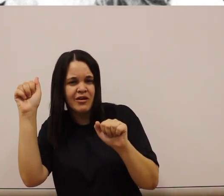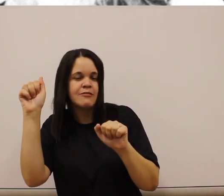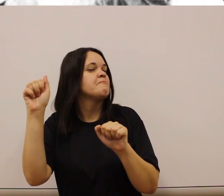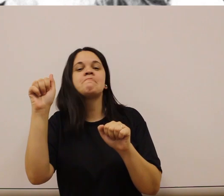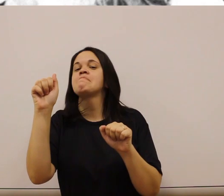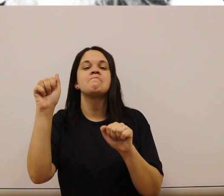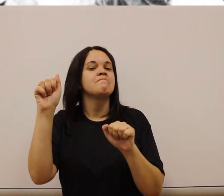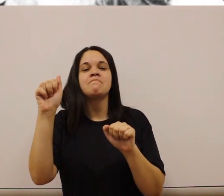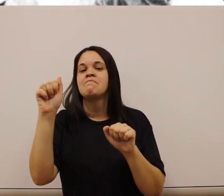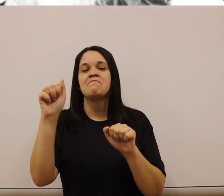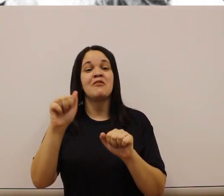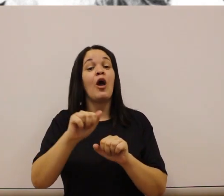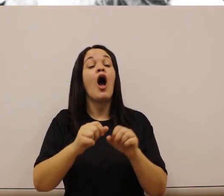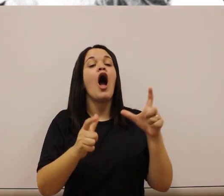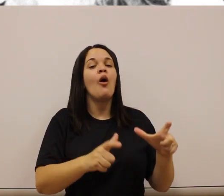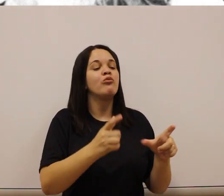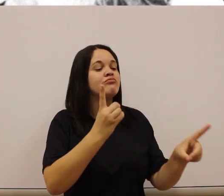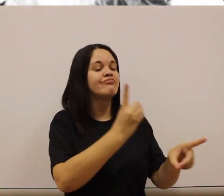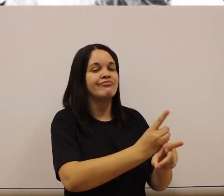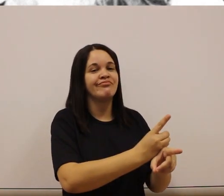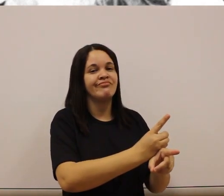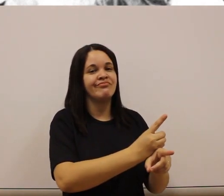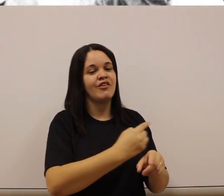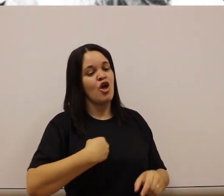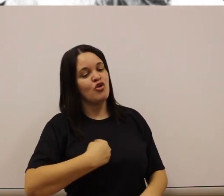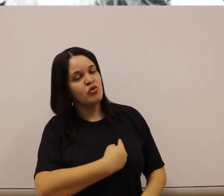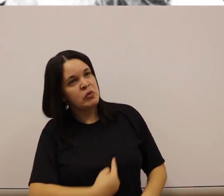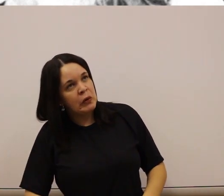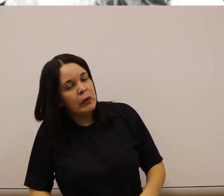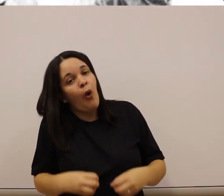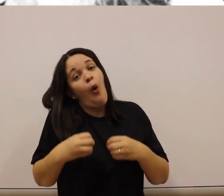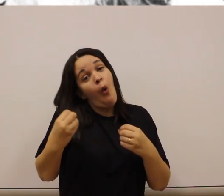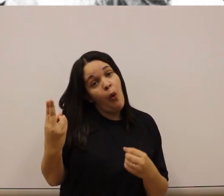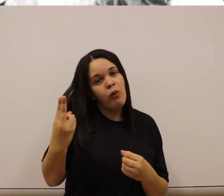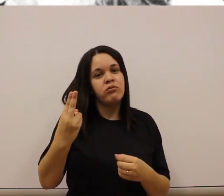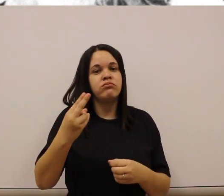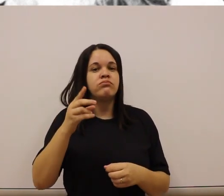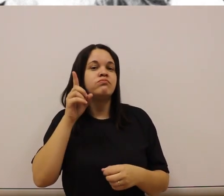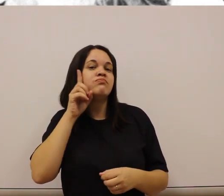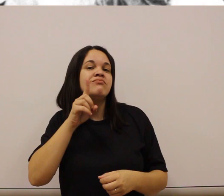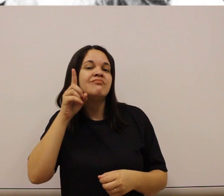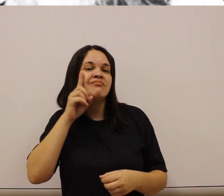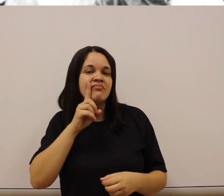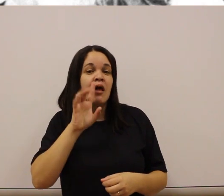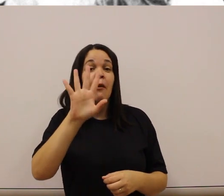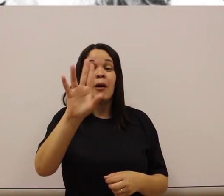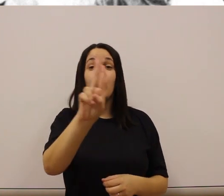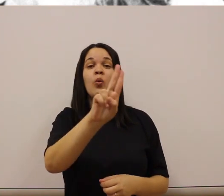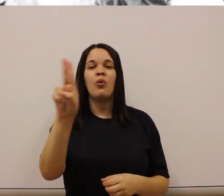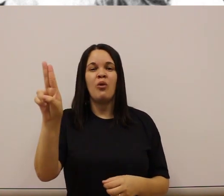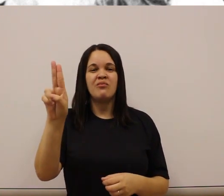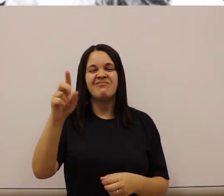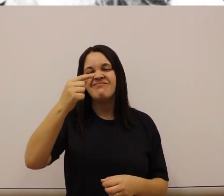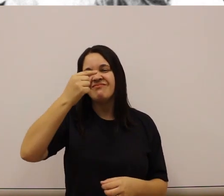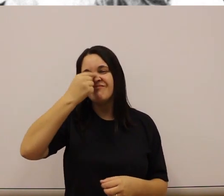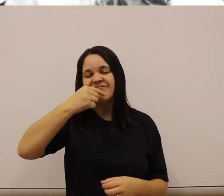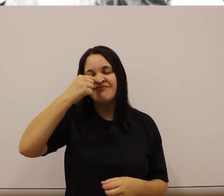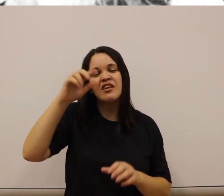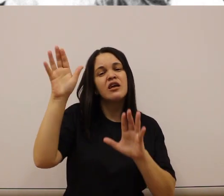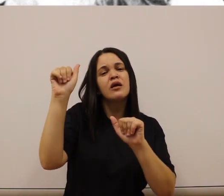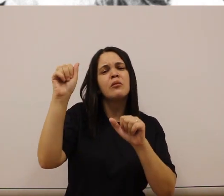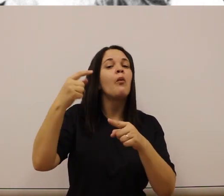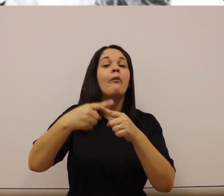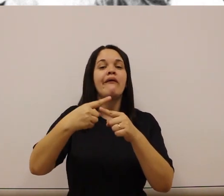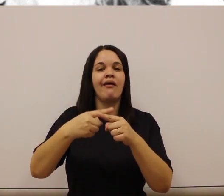Ela surgiu na China ou nos Estados Unidos. Mas ela teve esse nome, gripe espanhola,